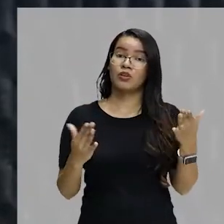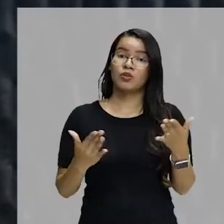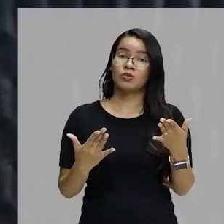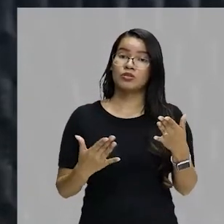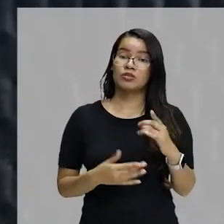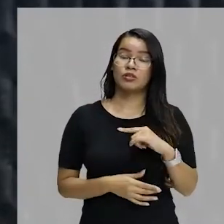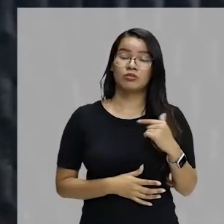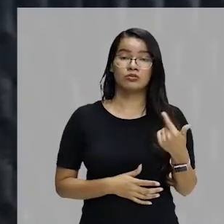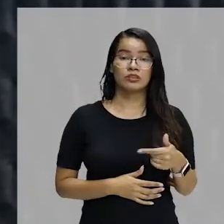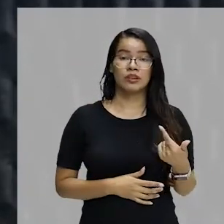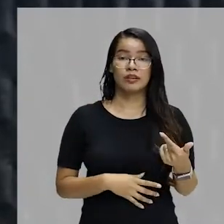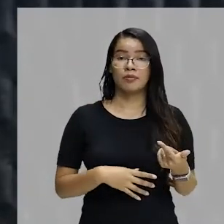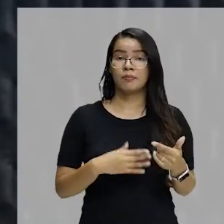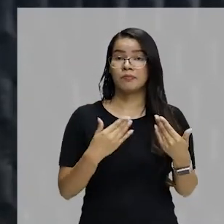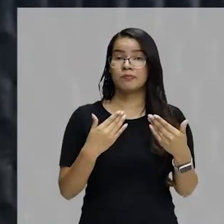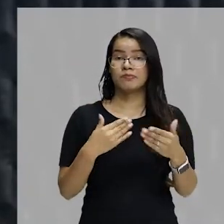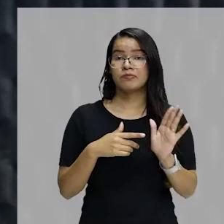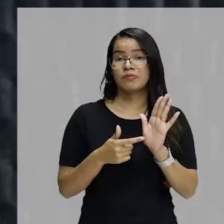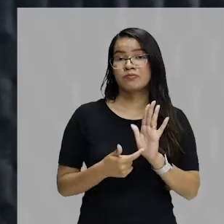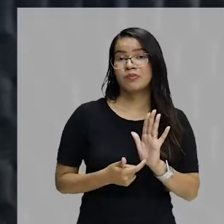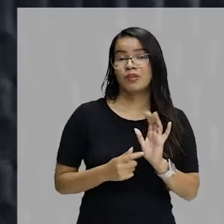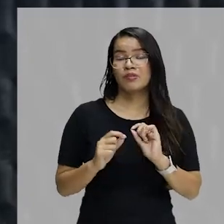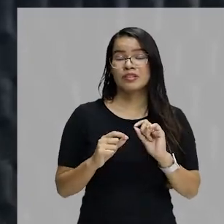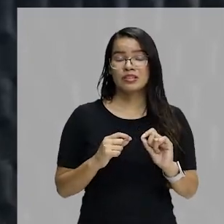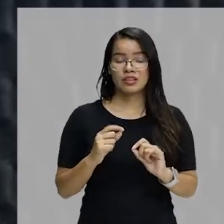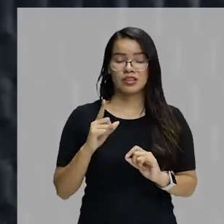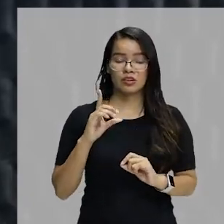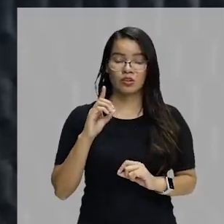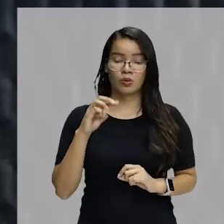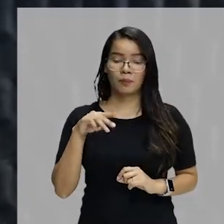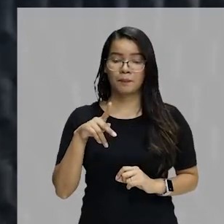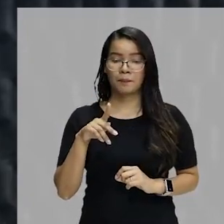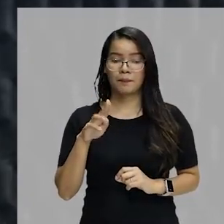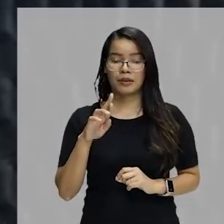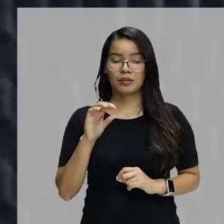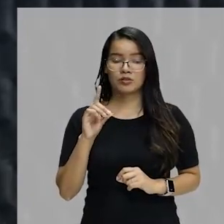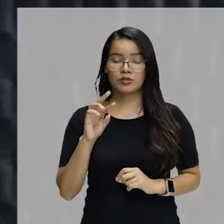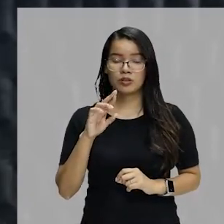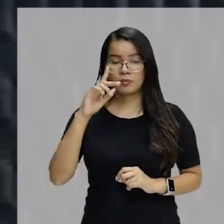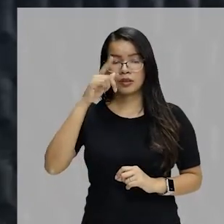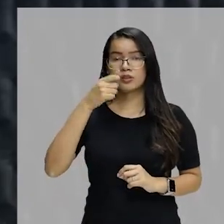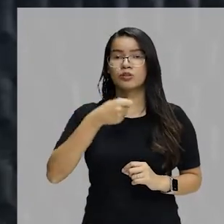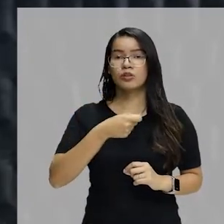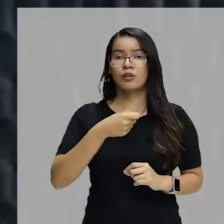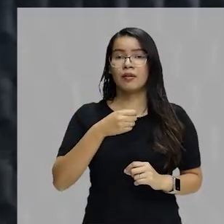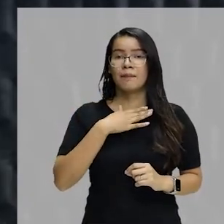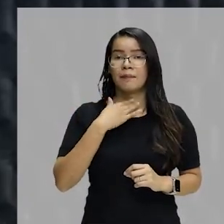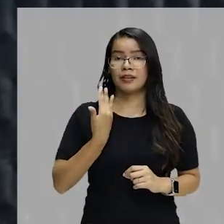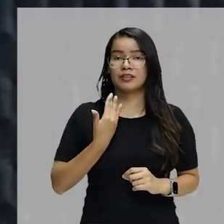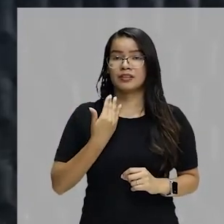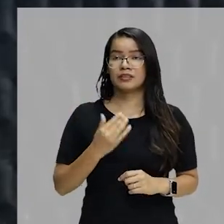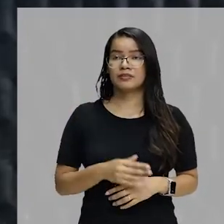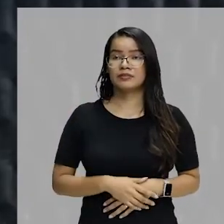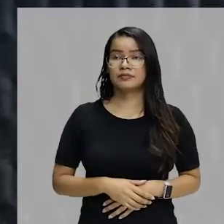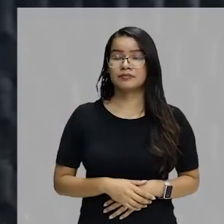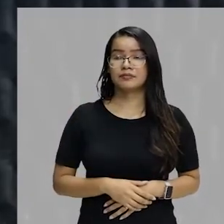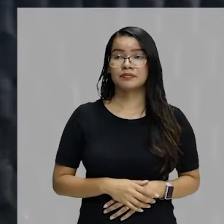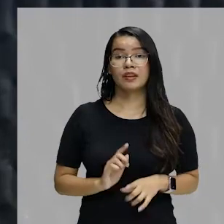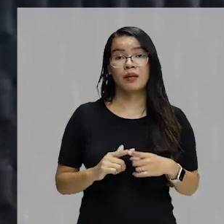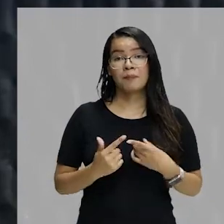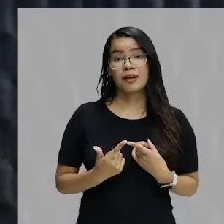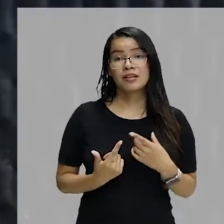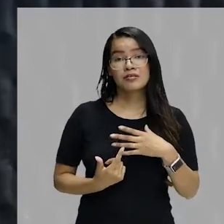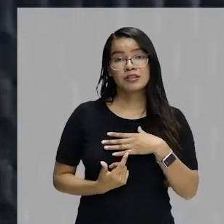ter comprovações, né, que foi Dom Pedro que mandou matar esse jornalista, o Líbero Badaró,